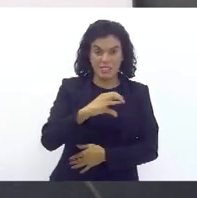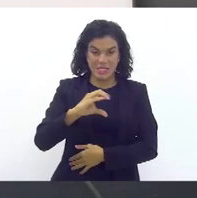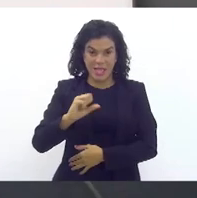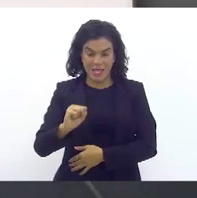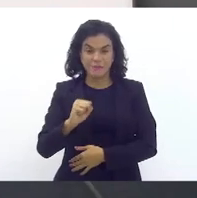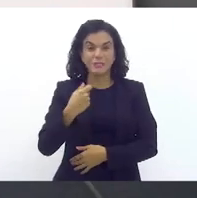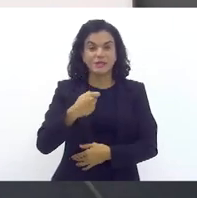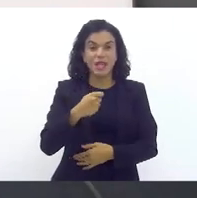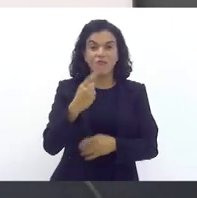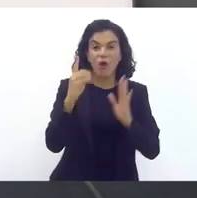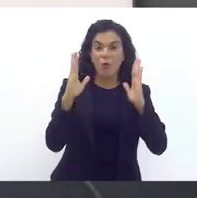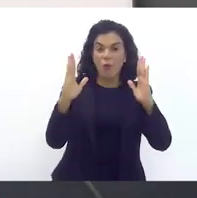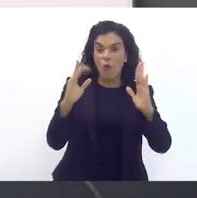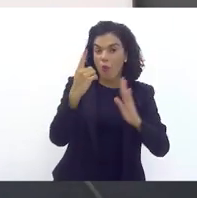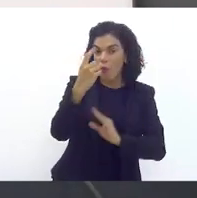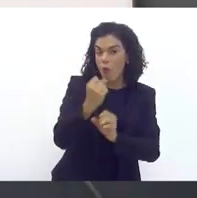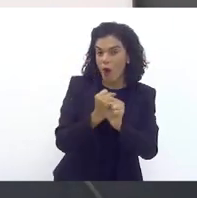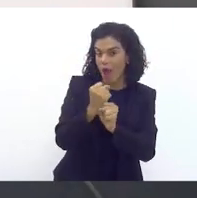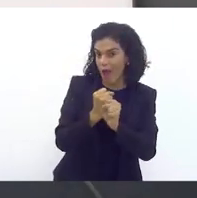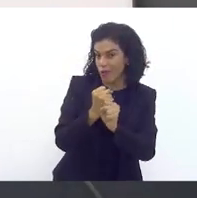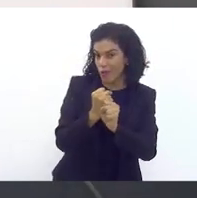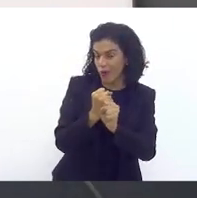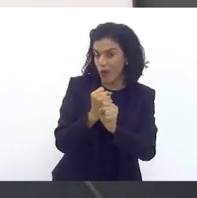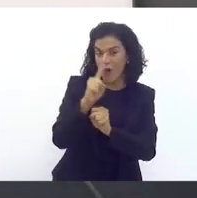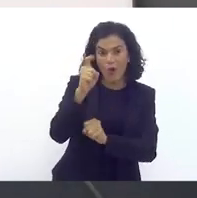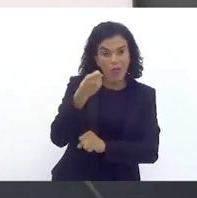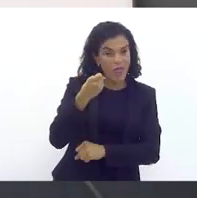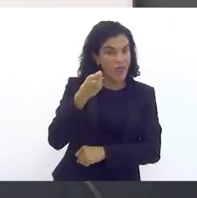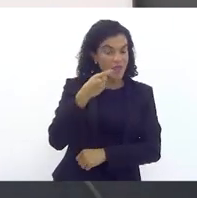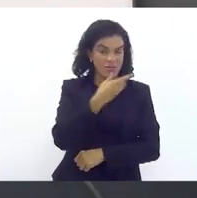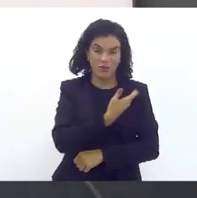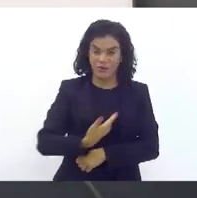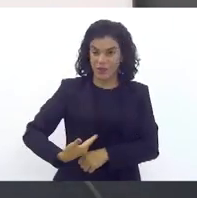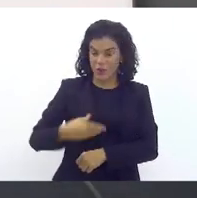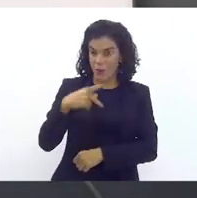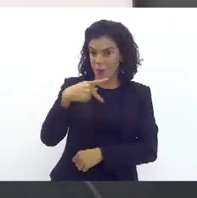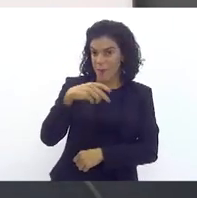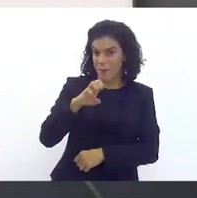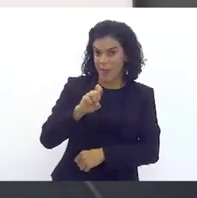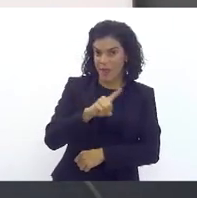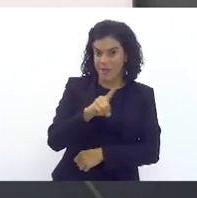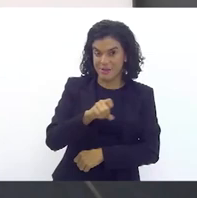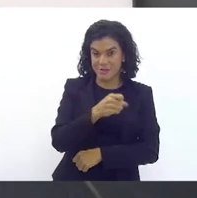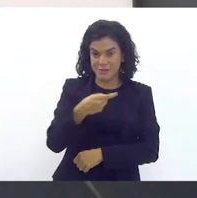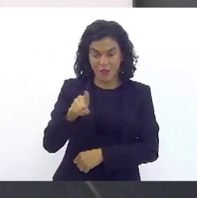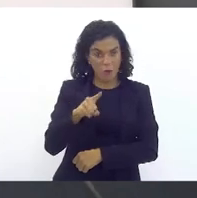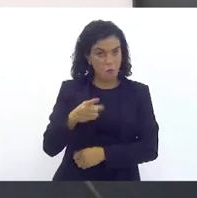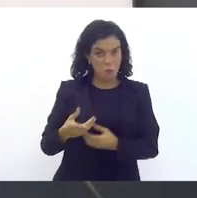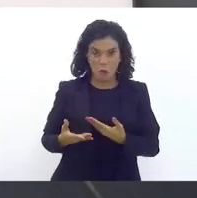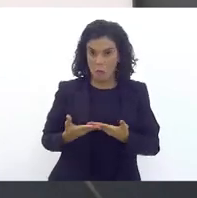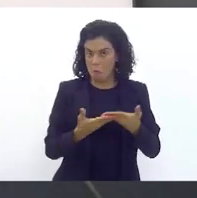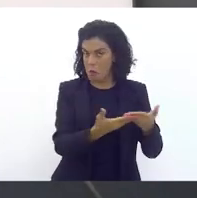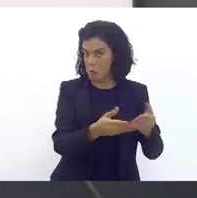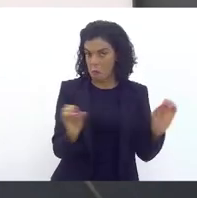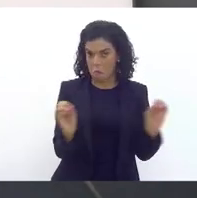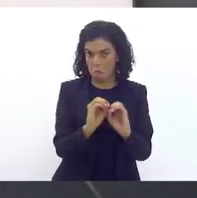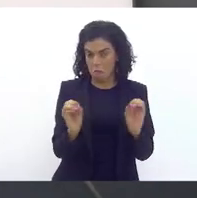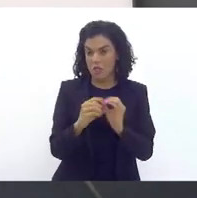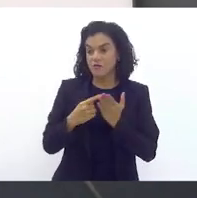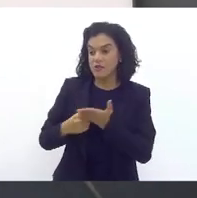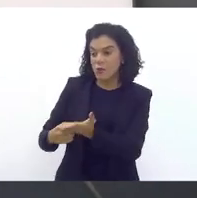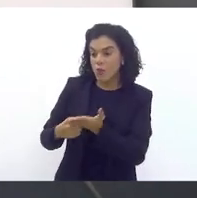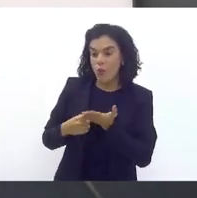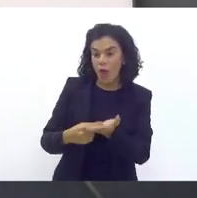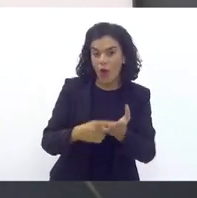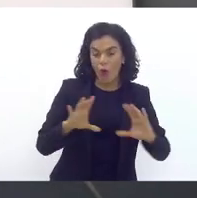ano, o governador Pezão não mandou em 2015. E nós fizemos uma representação, o coletivo de trabalhadores, no dezembro